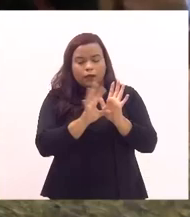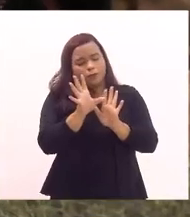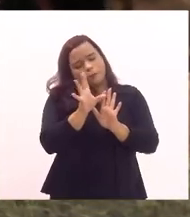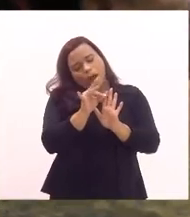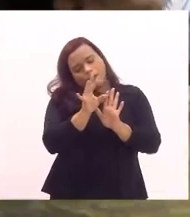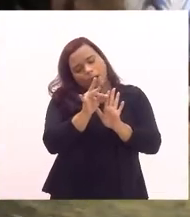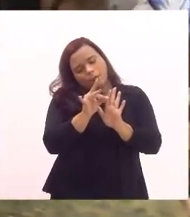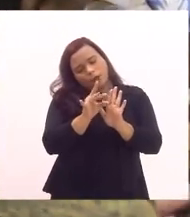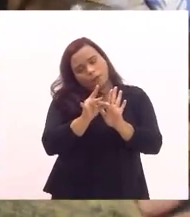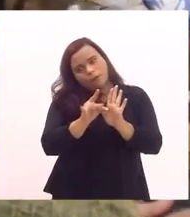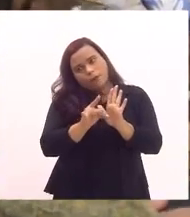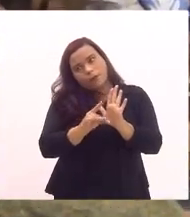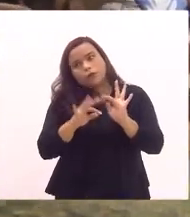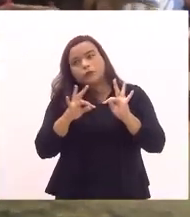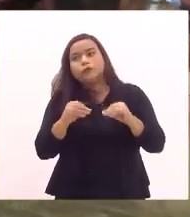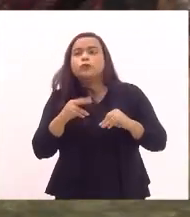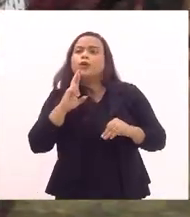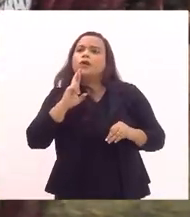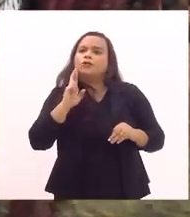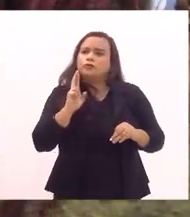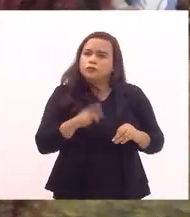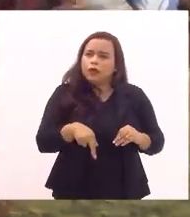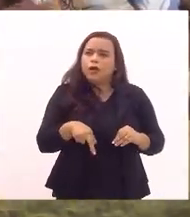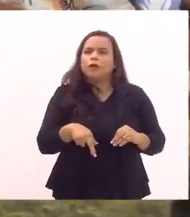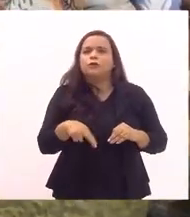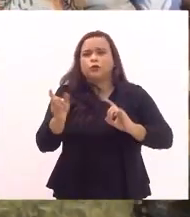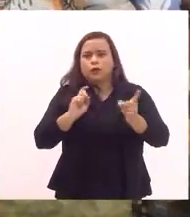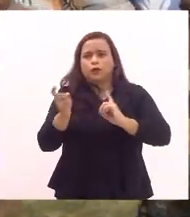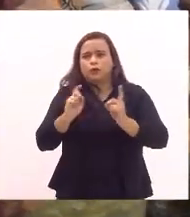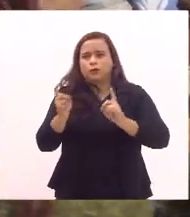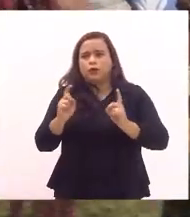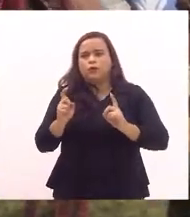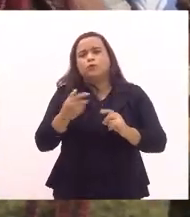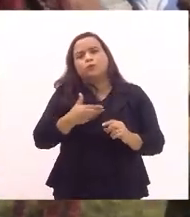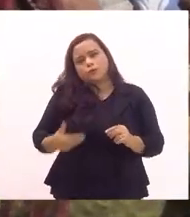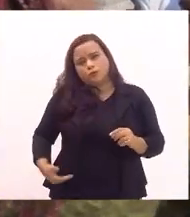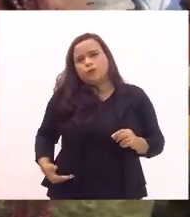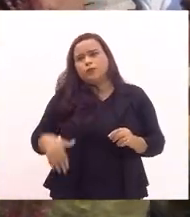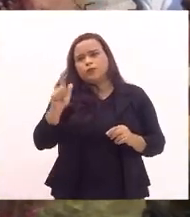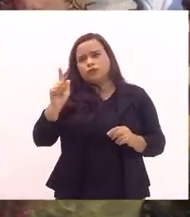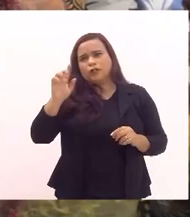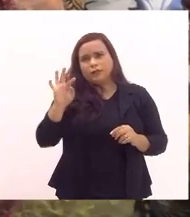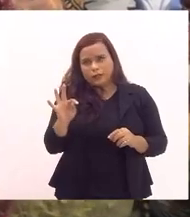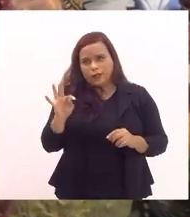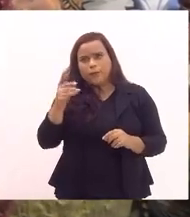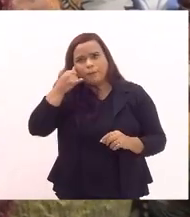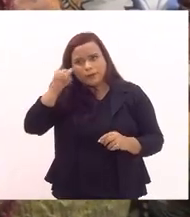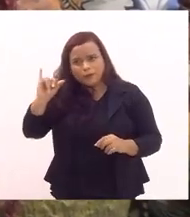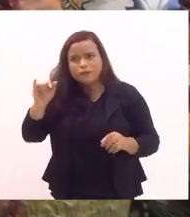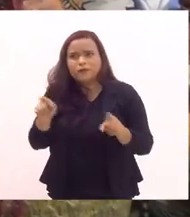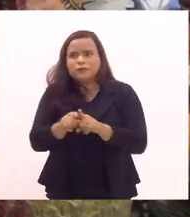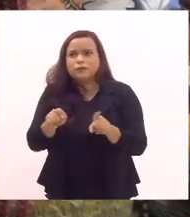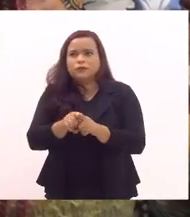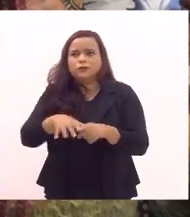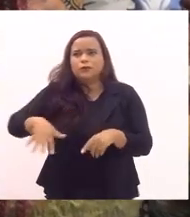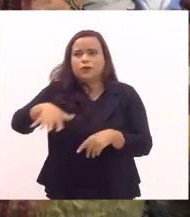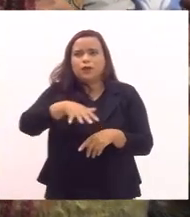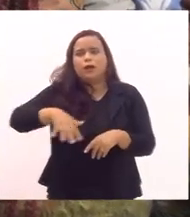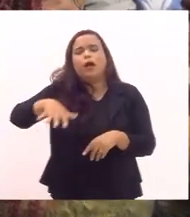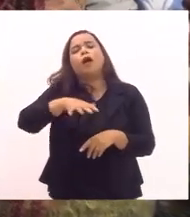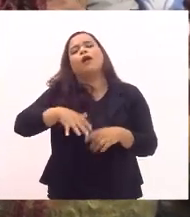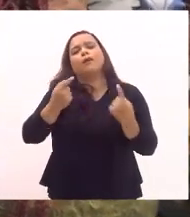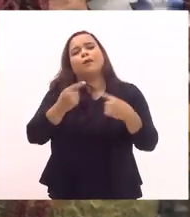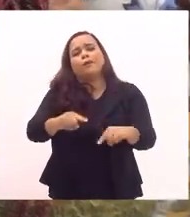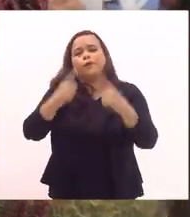íntegra o resultado dessa reunião pública do GT de prevenção e Combate à violência obstétrica no âmbito do Estado do Rio de